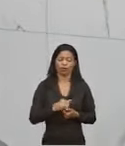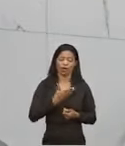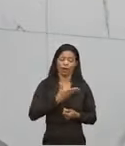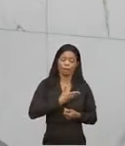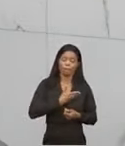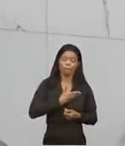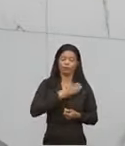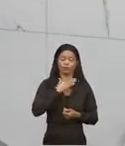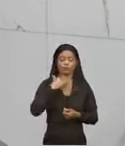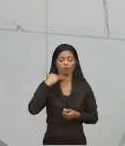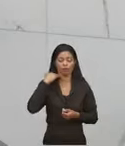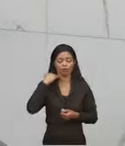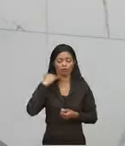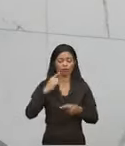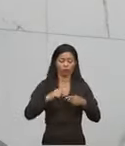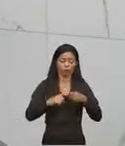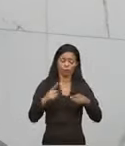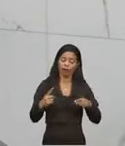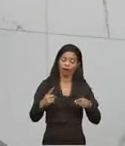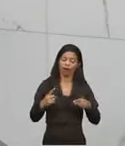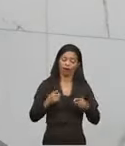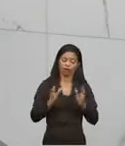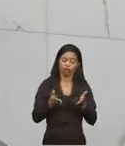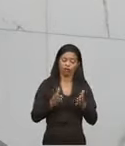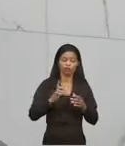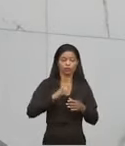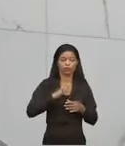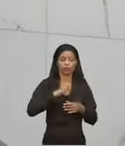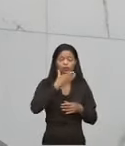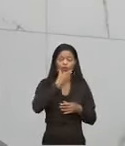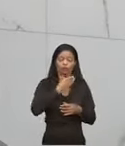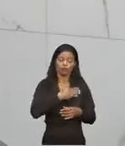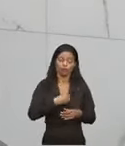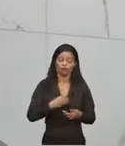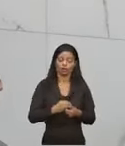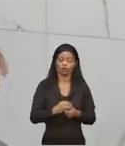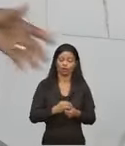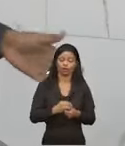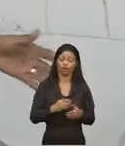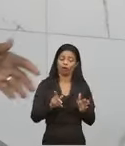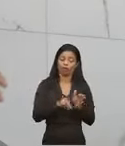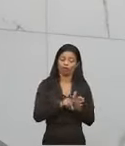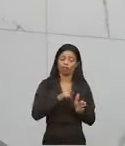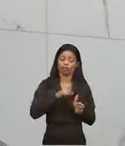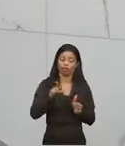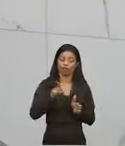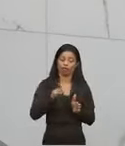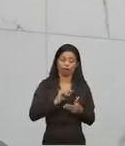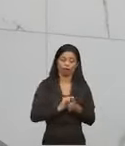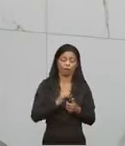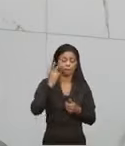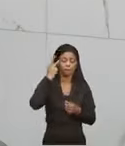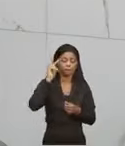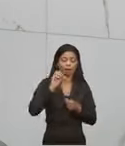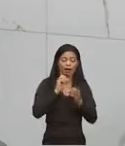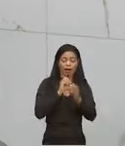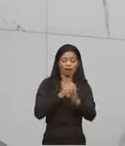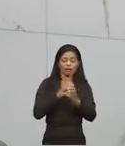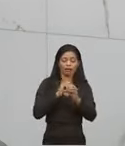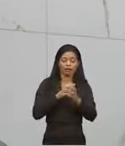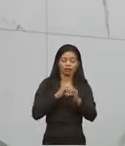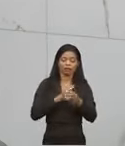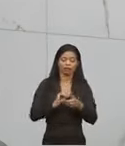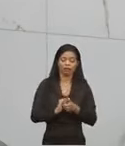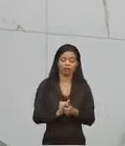deu continuidade, filho, eu falo, um filho de ensinar os caminhos da verdade. Lembro eu com